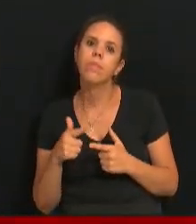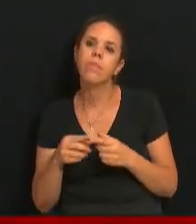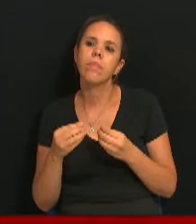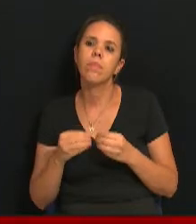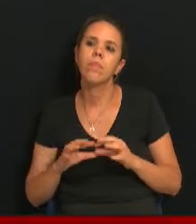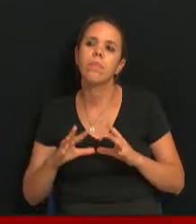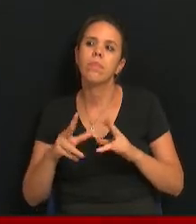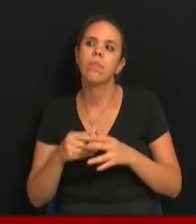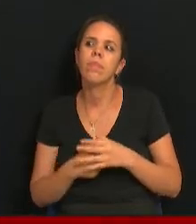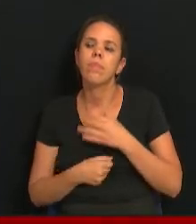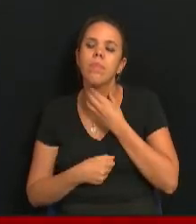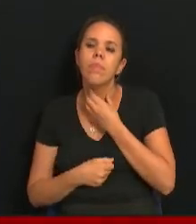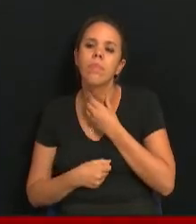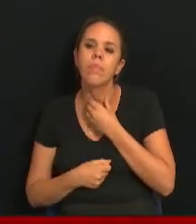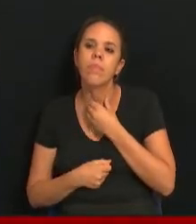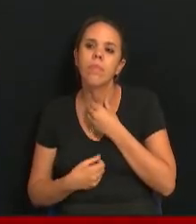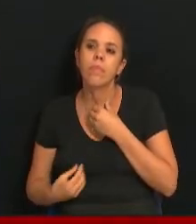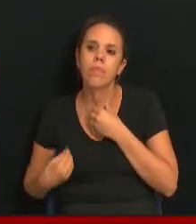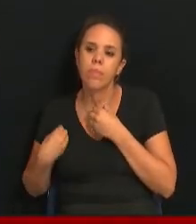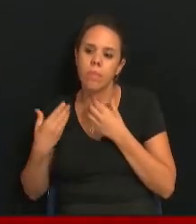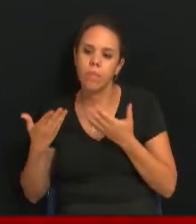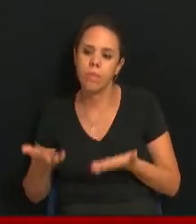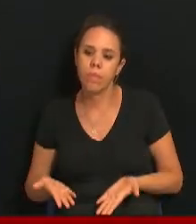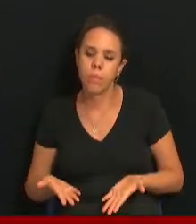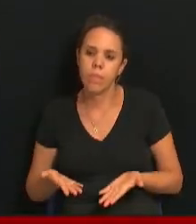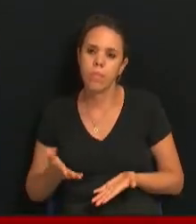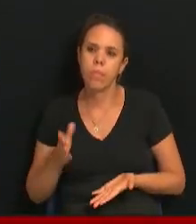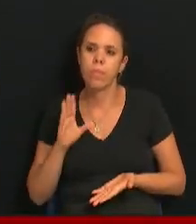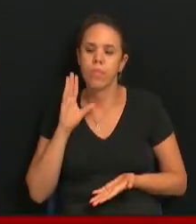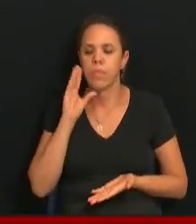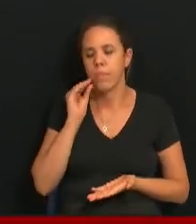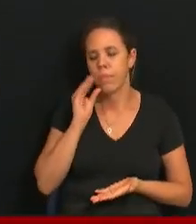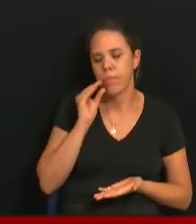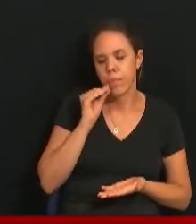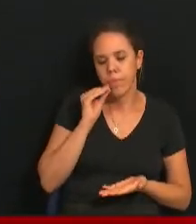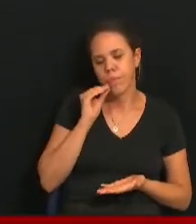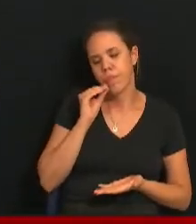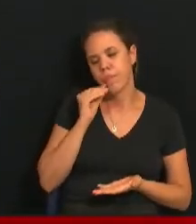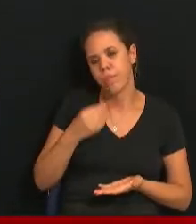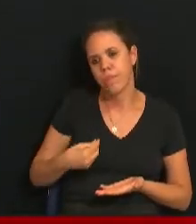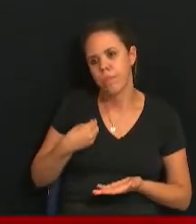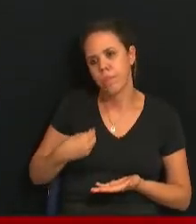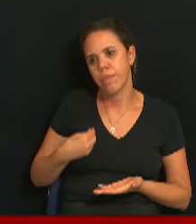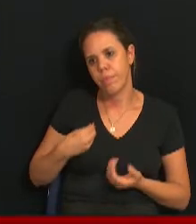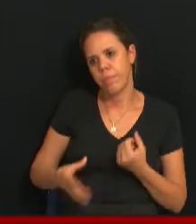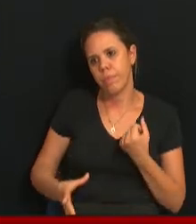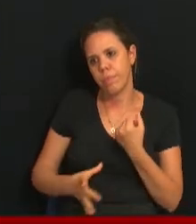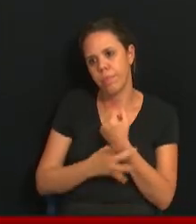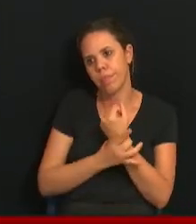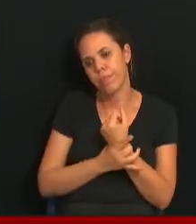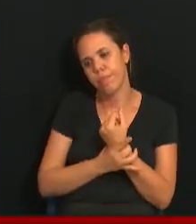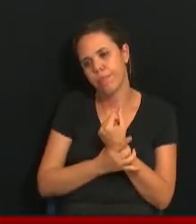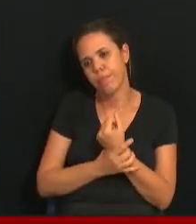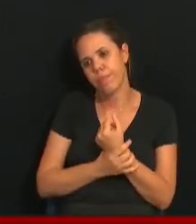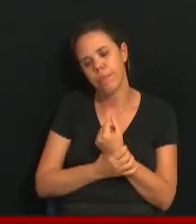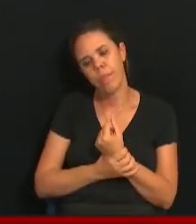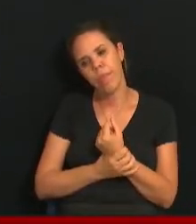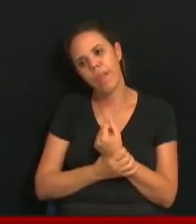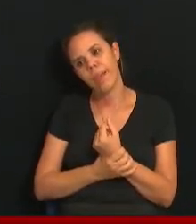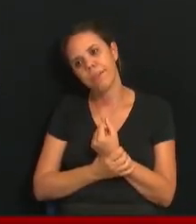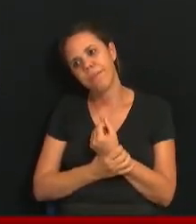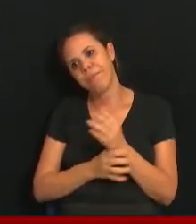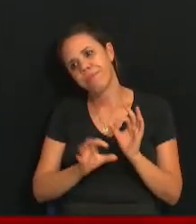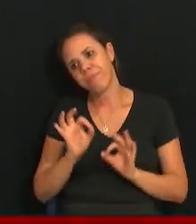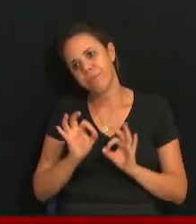mundo, afeta a vida nossa como servidor, né? Nossa organização pessoal, da nossa segurança pessoal, da organização